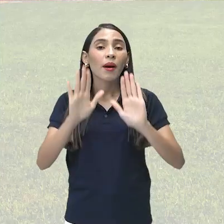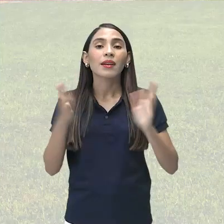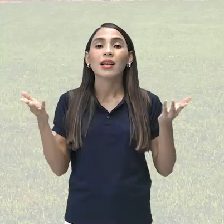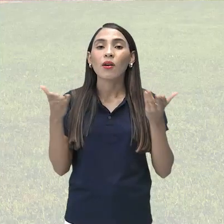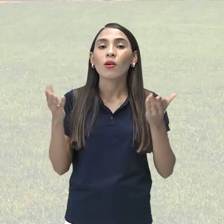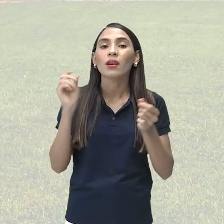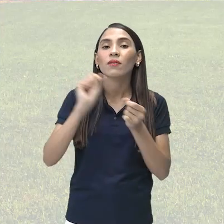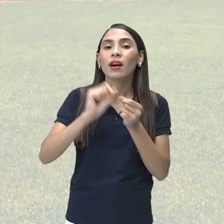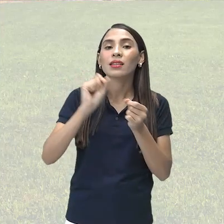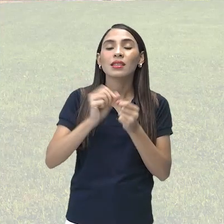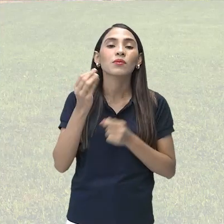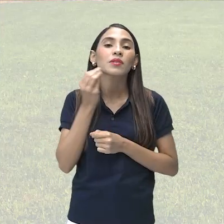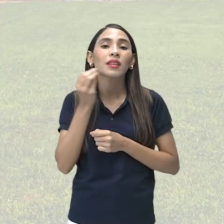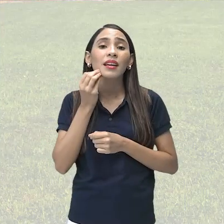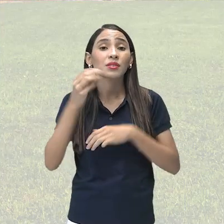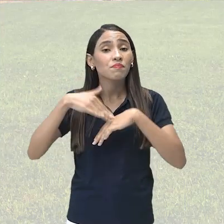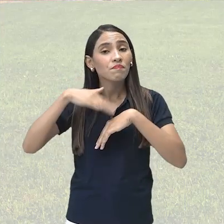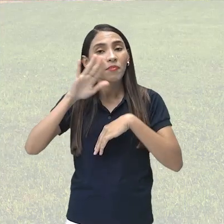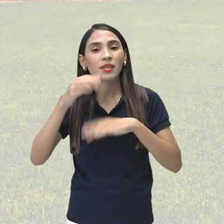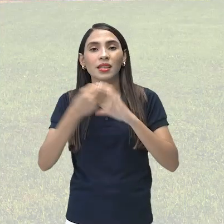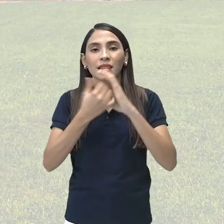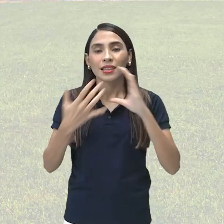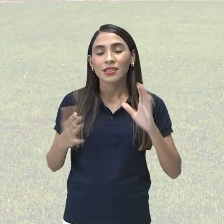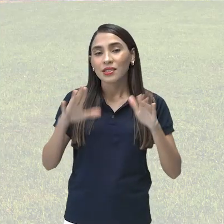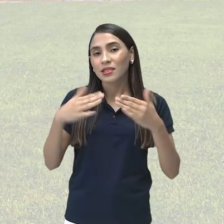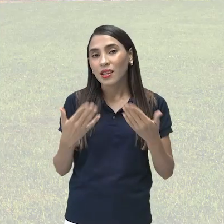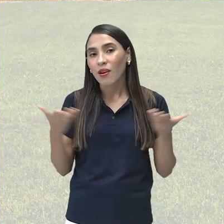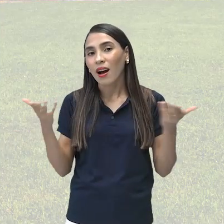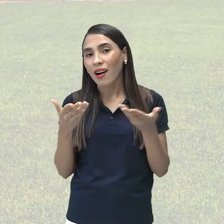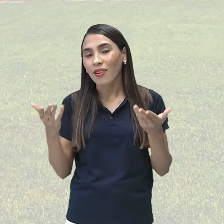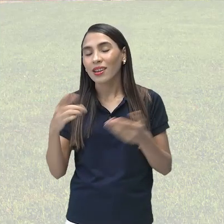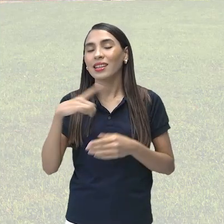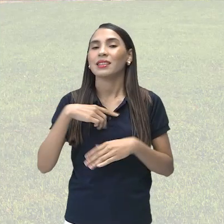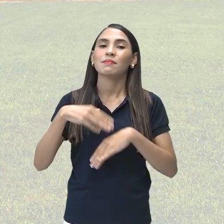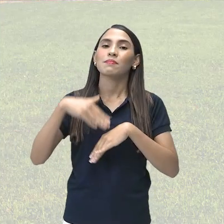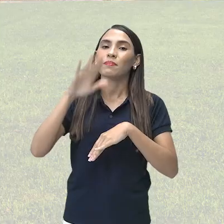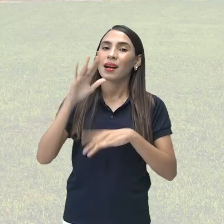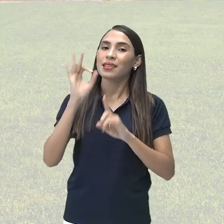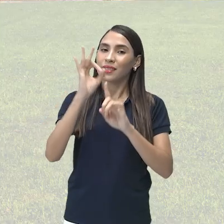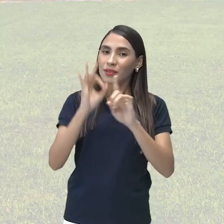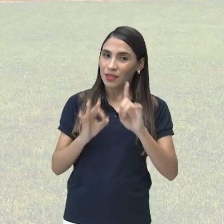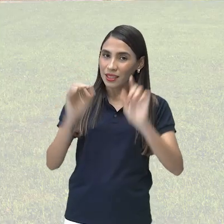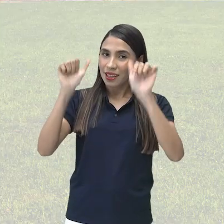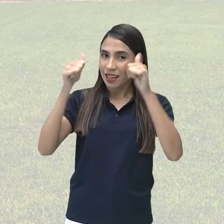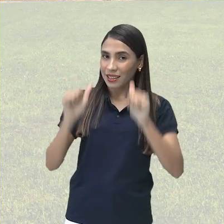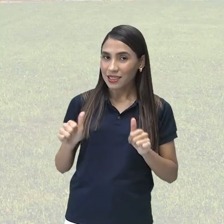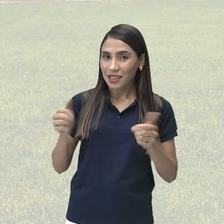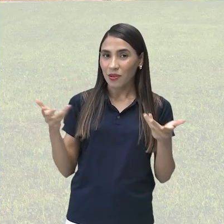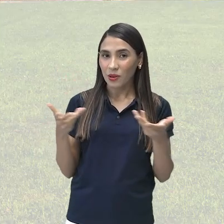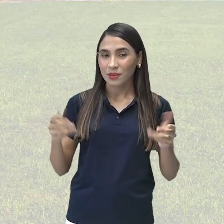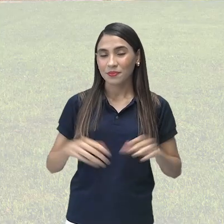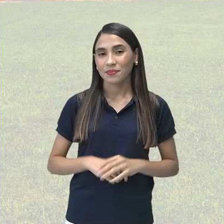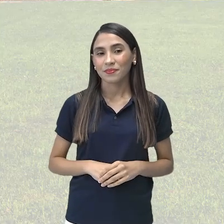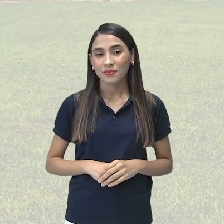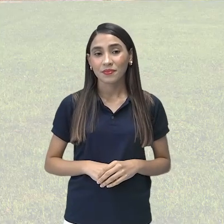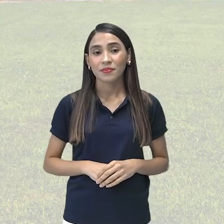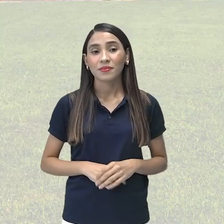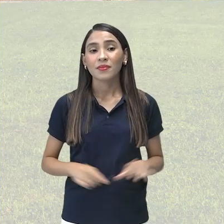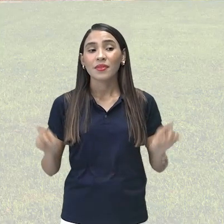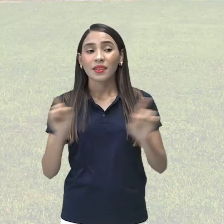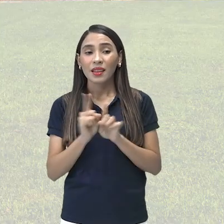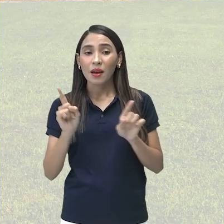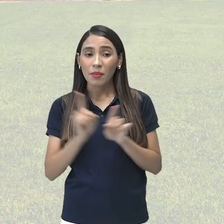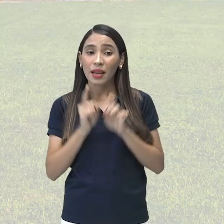testando mais características. E bora que tem muita ervilha para plantar. Vimos